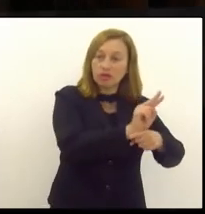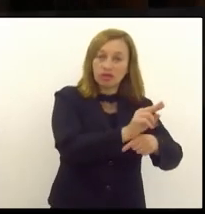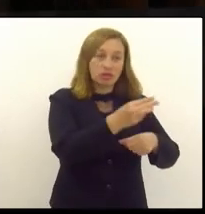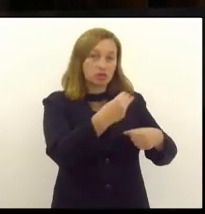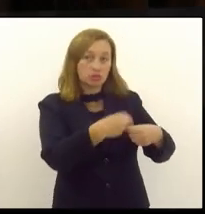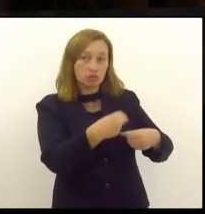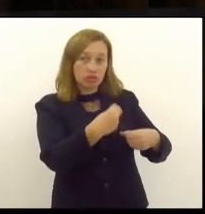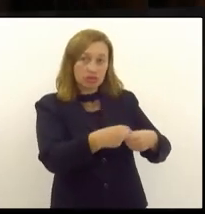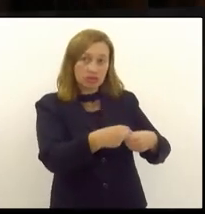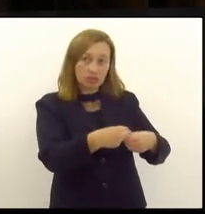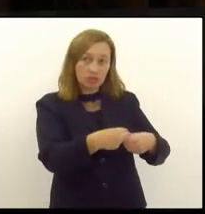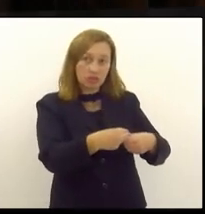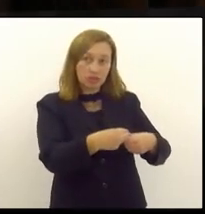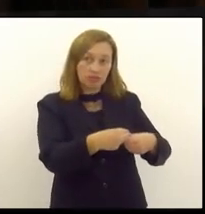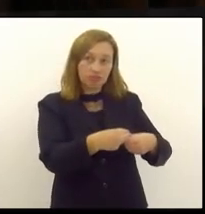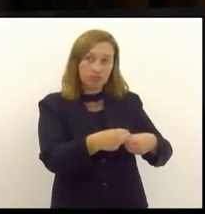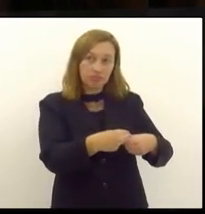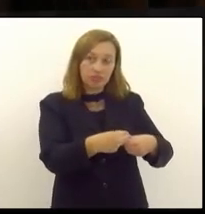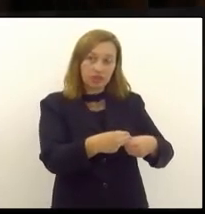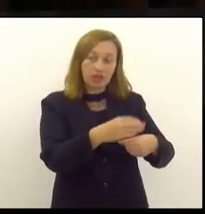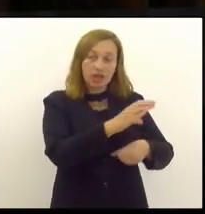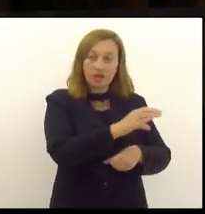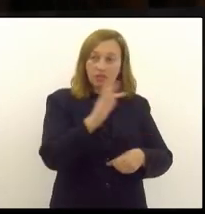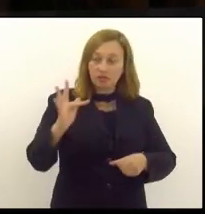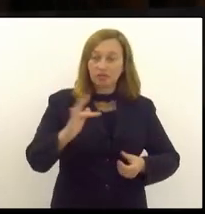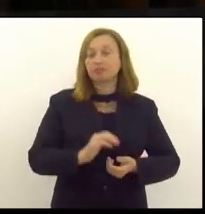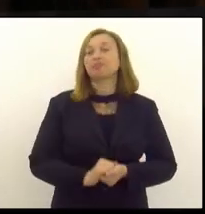município de Cabo Frio.